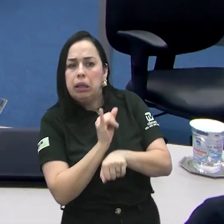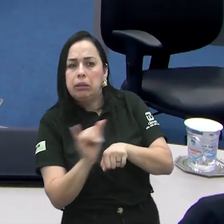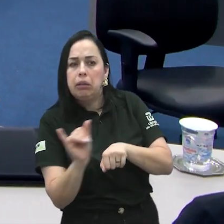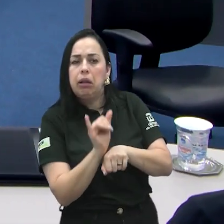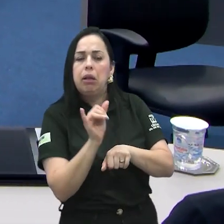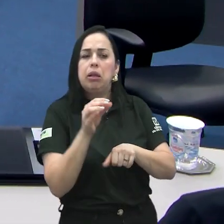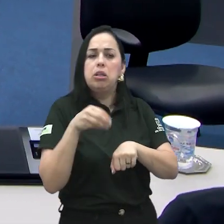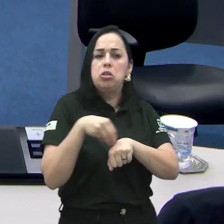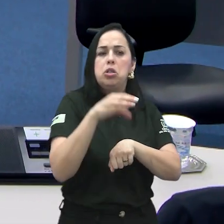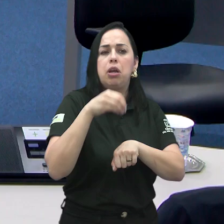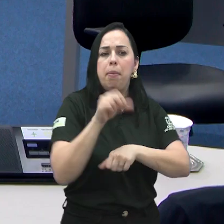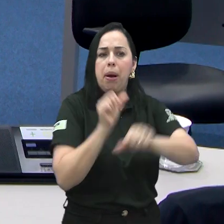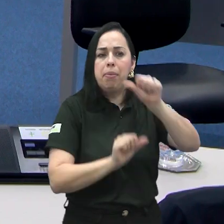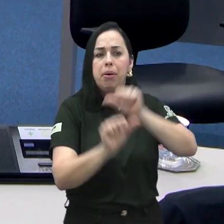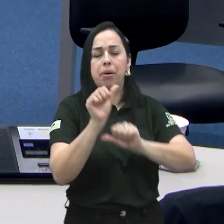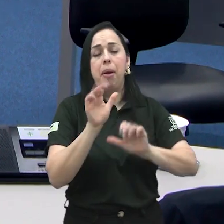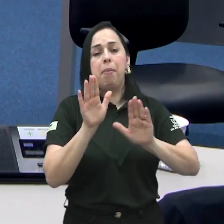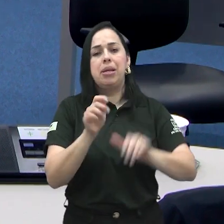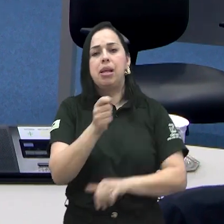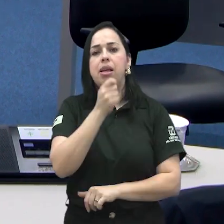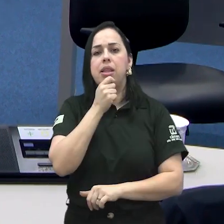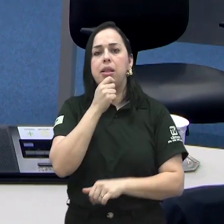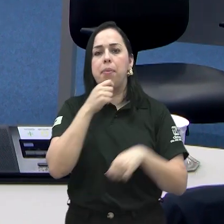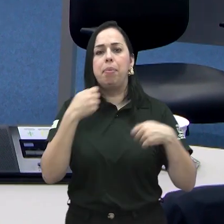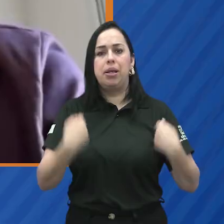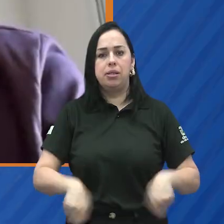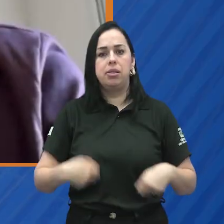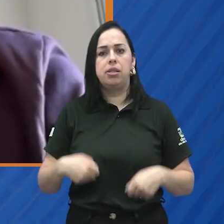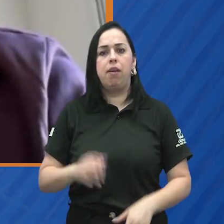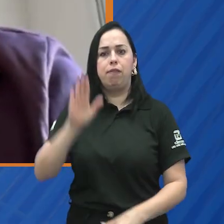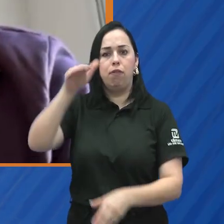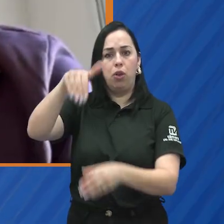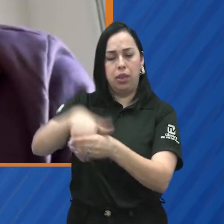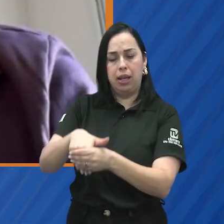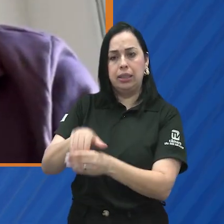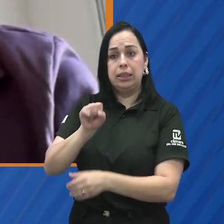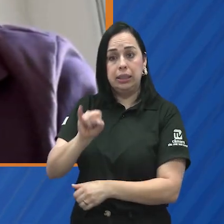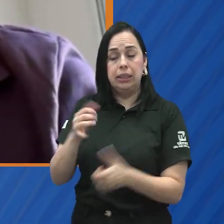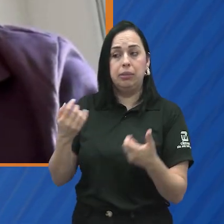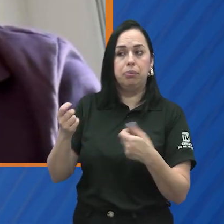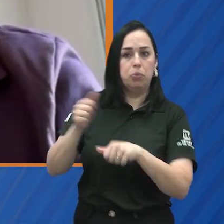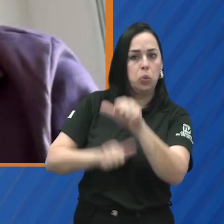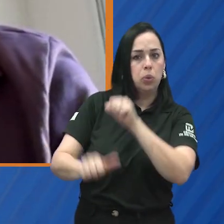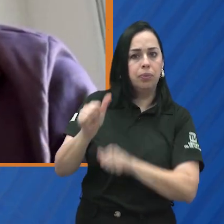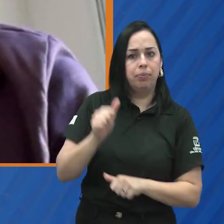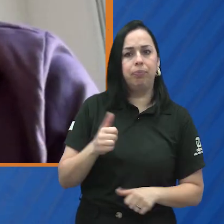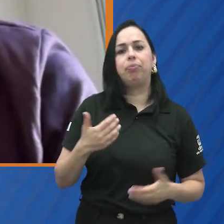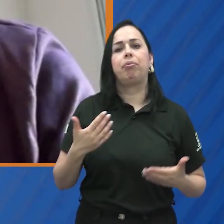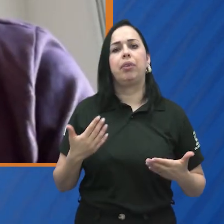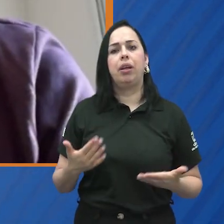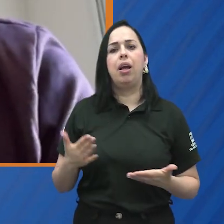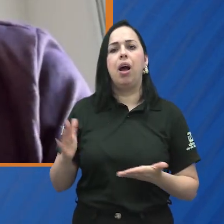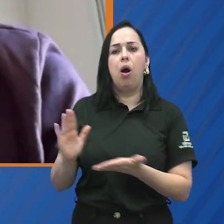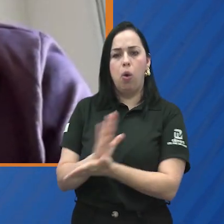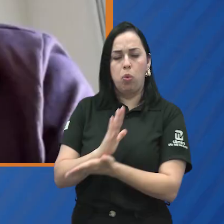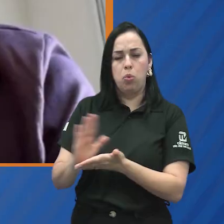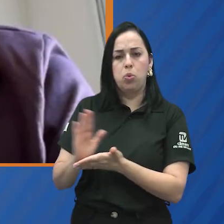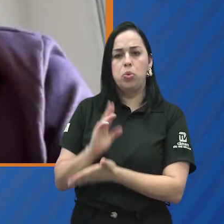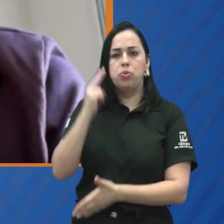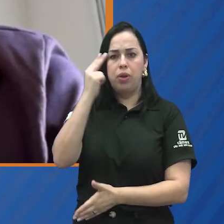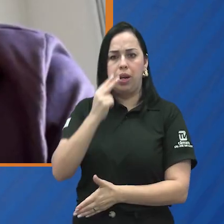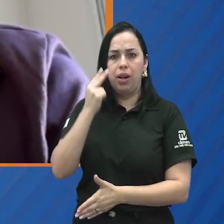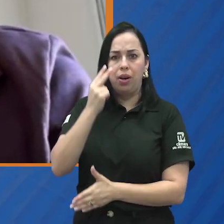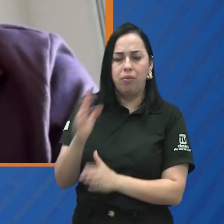mudanças, mas dependem da aprovação em plenário. Eventualmente, havendo emendas dos vereadores que sejam